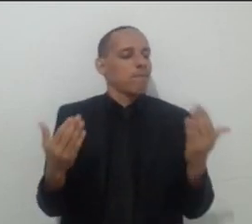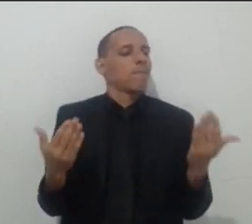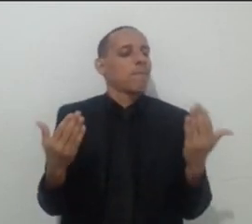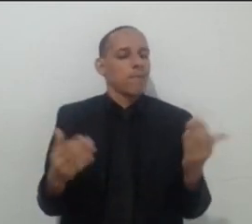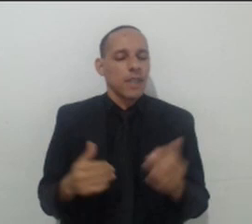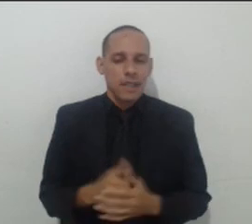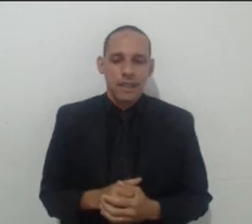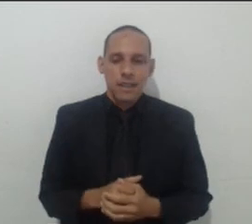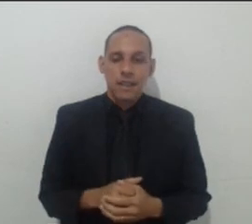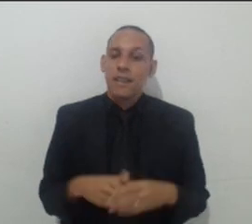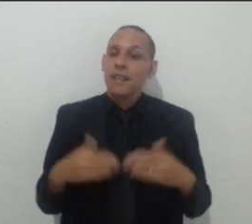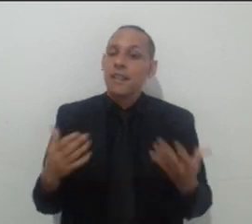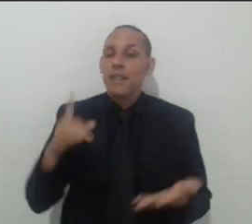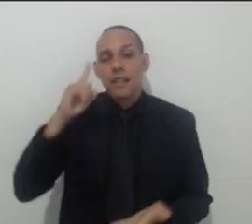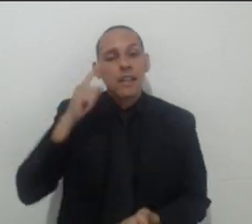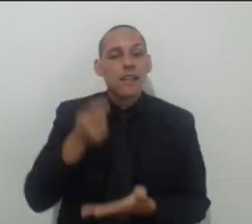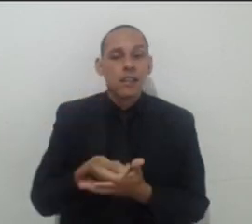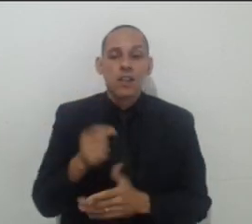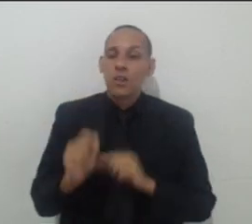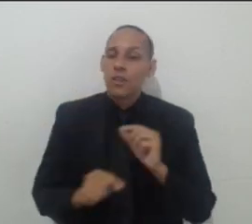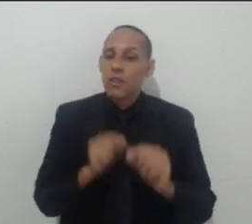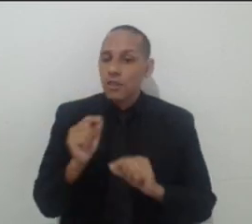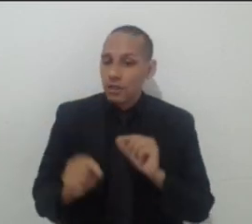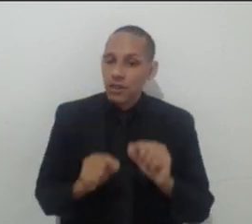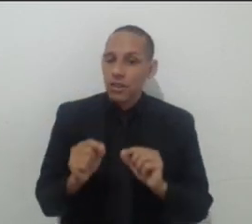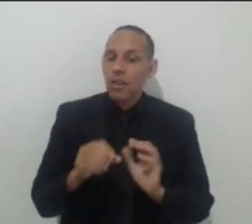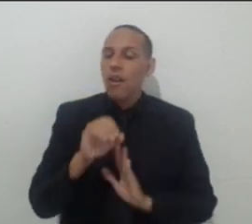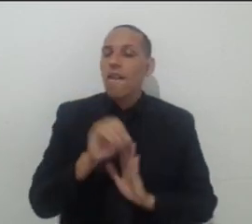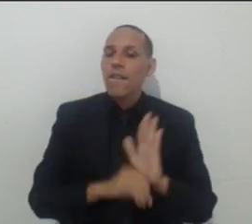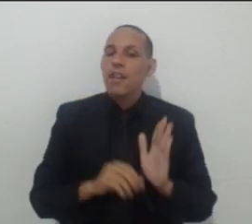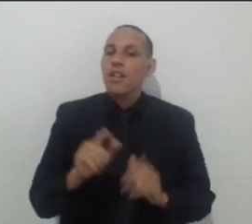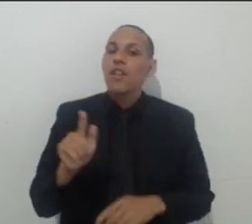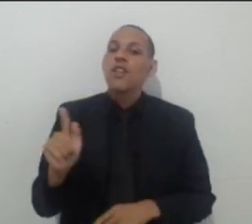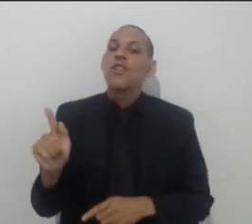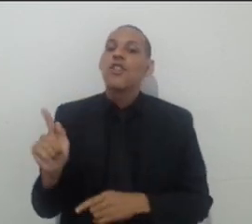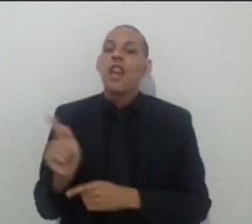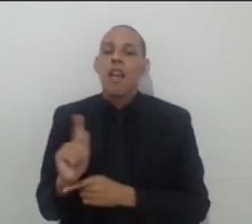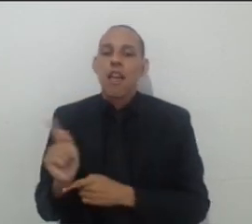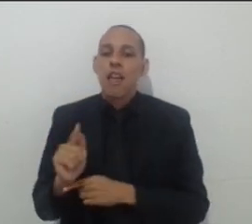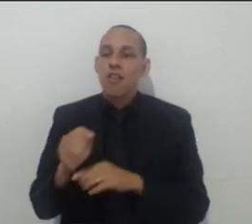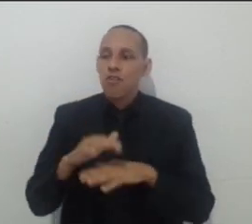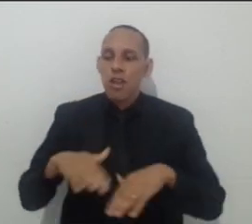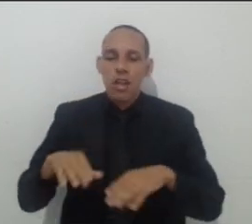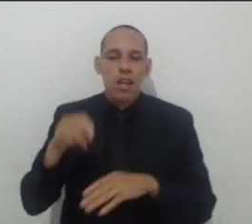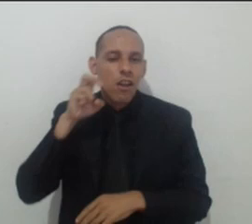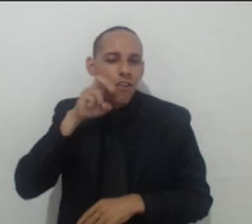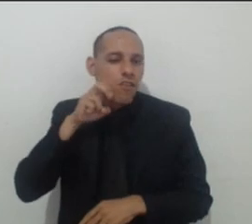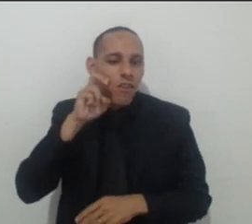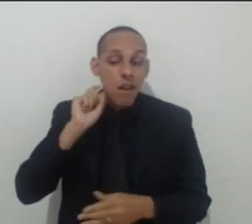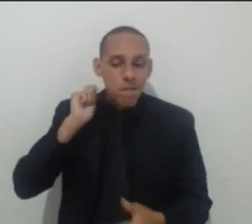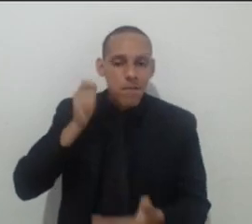foi determinado que oficiasse o gerente-geral da Caixa no Rio Grande do Norte para que efetuasse o pagamento